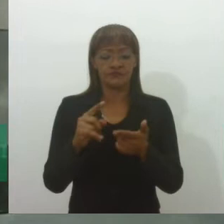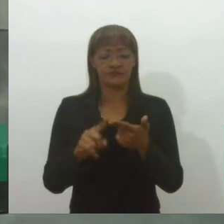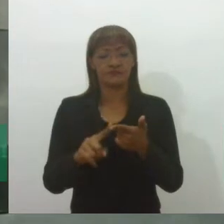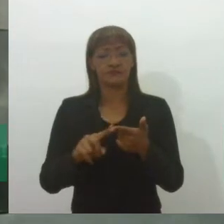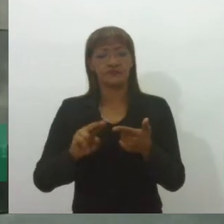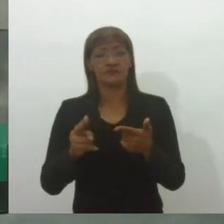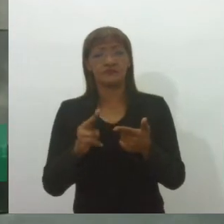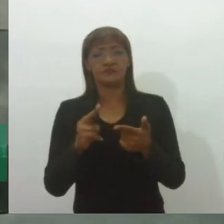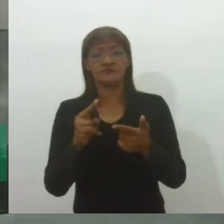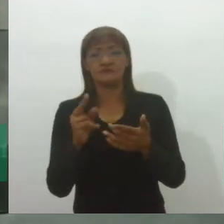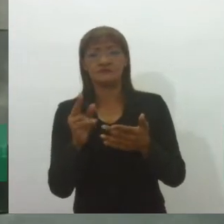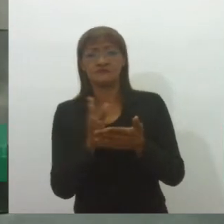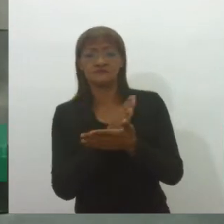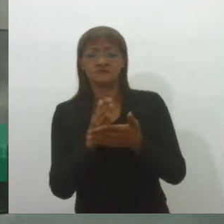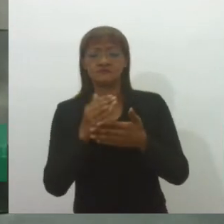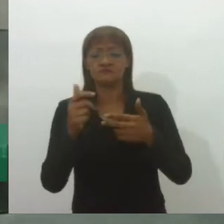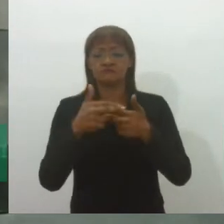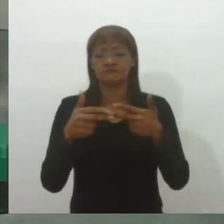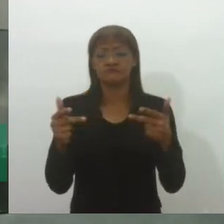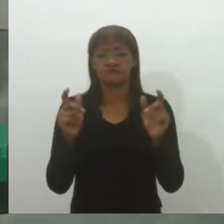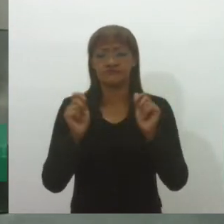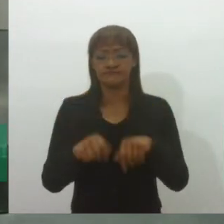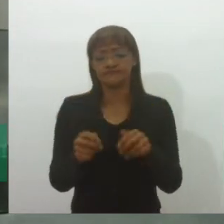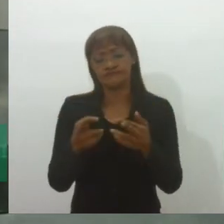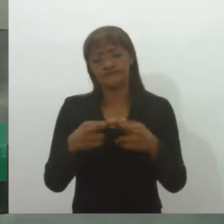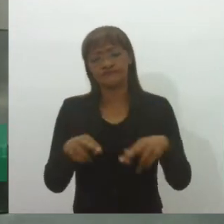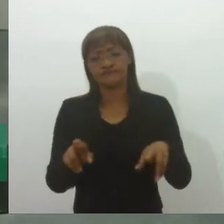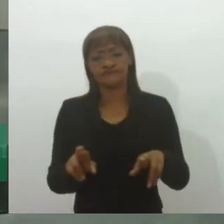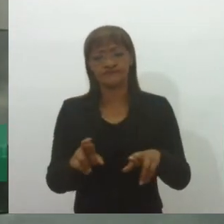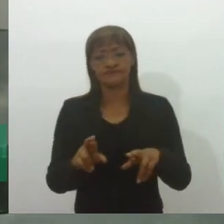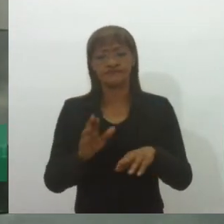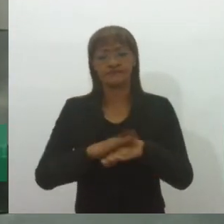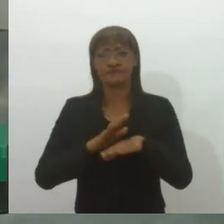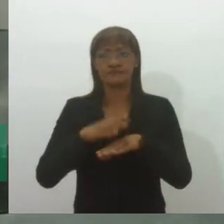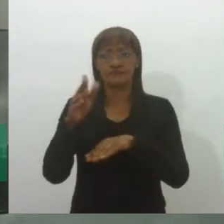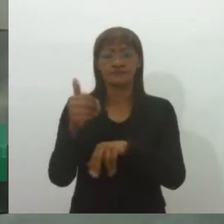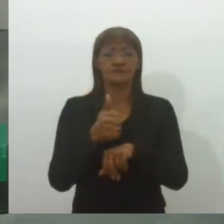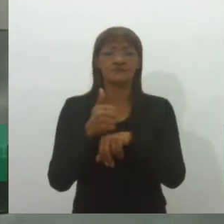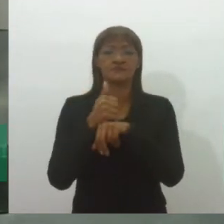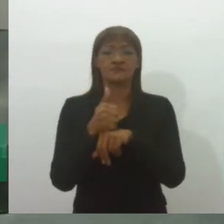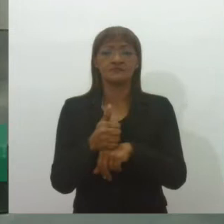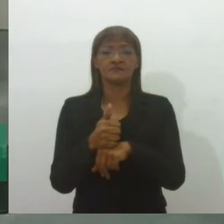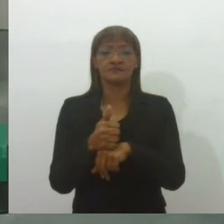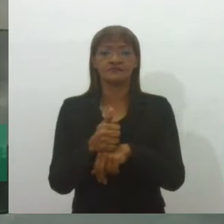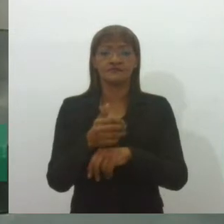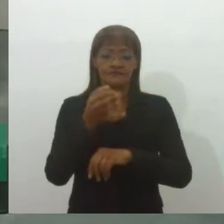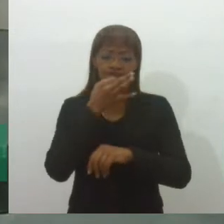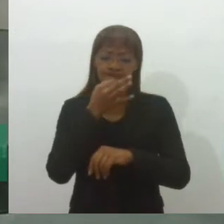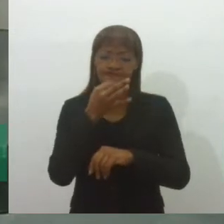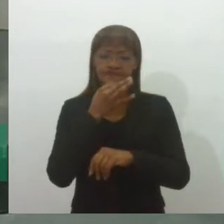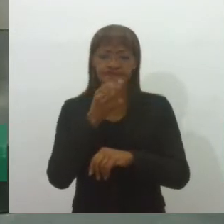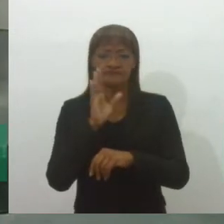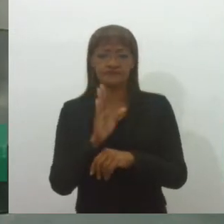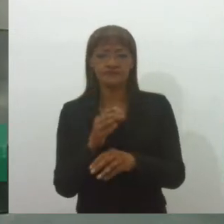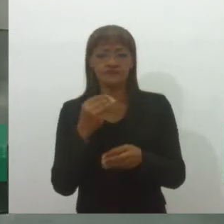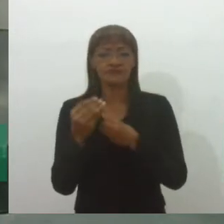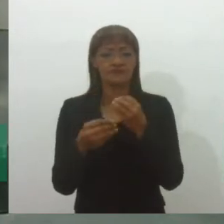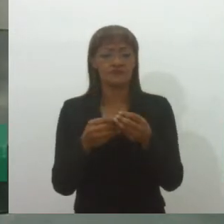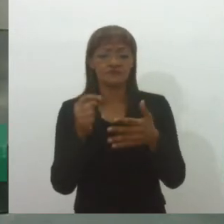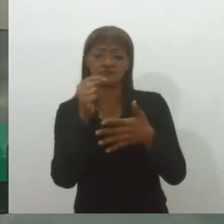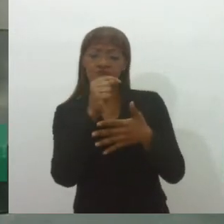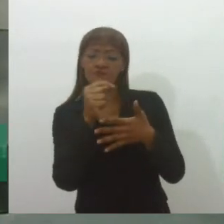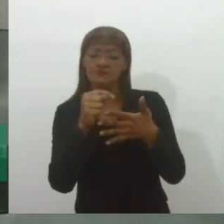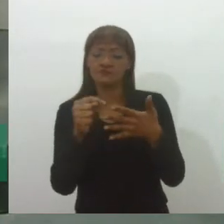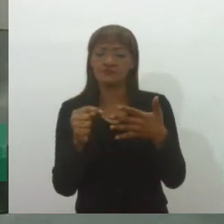você teria, enquanto, né, especialista da área tributária, você teria alguma sugestão de, olha, esse ponto aqui poderia ser